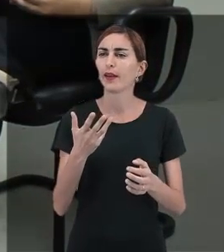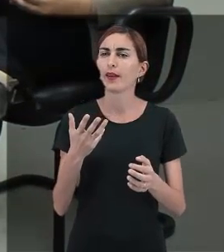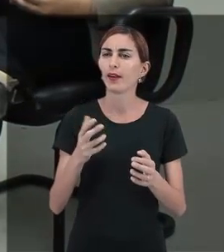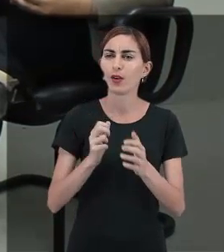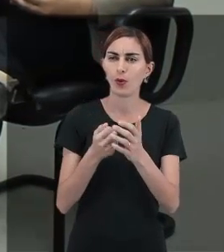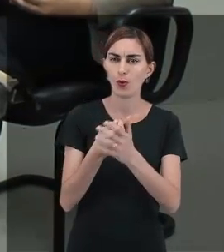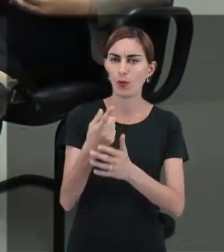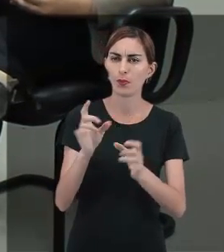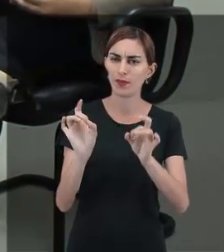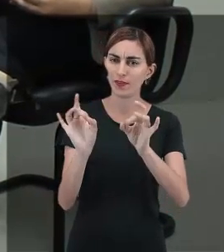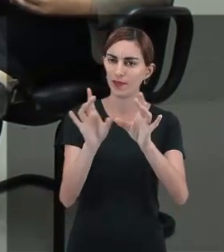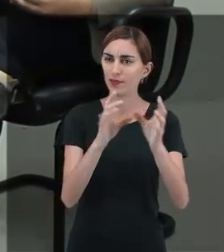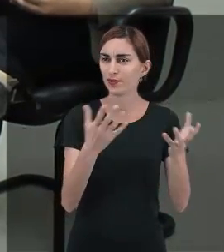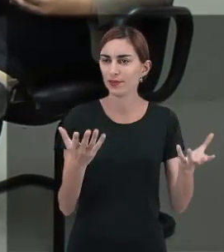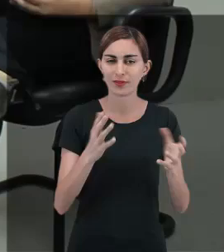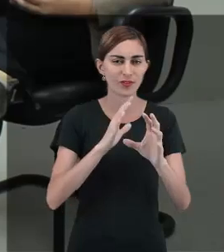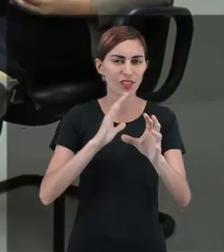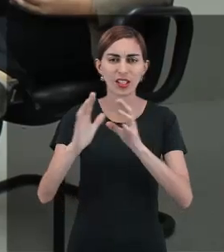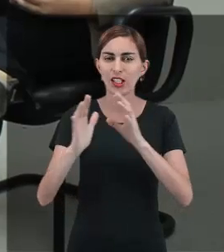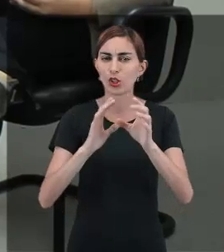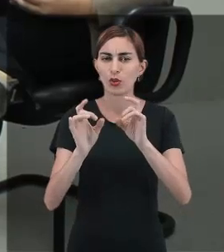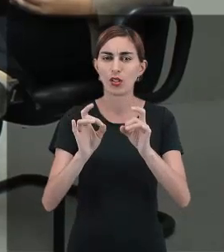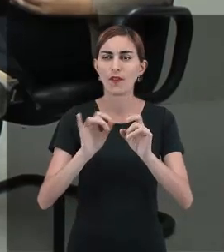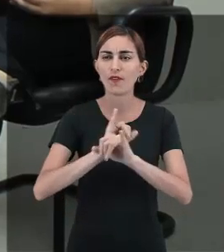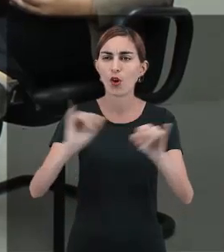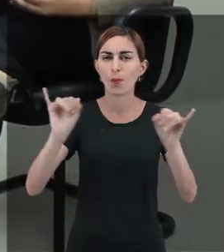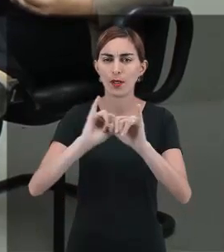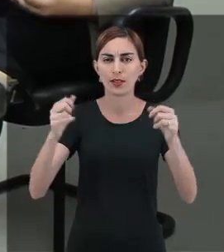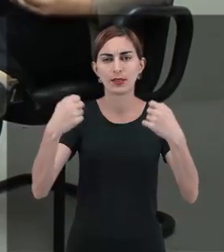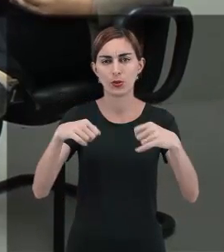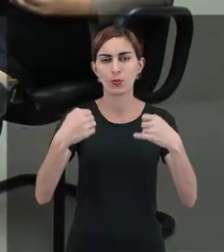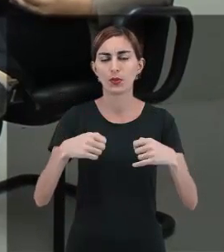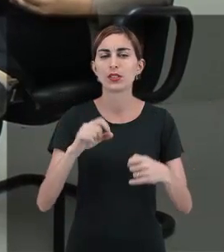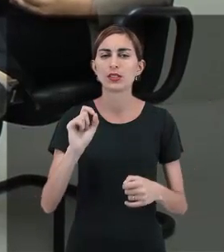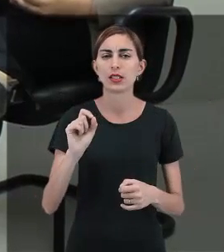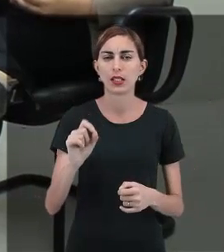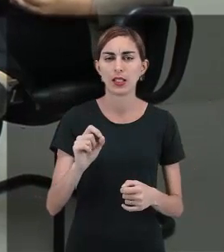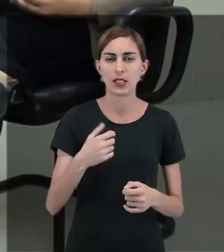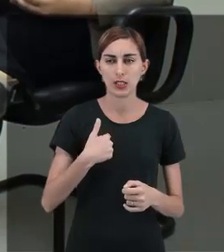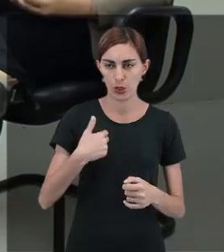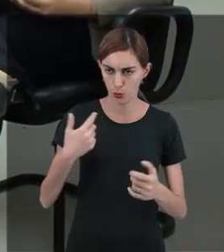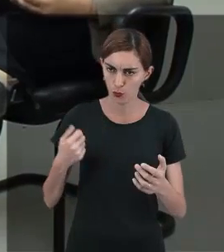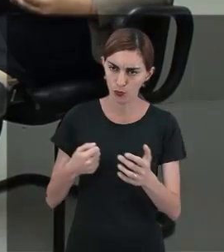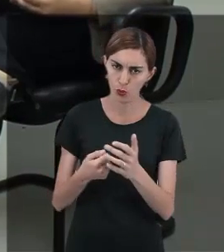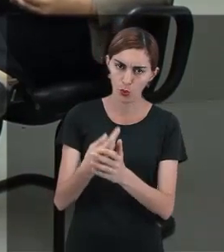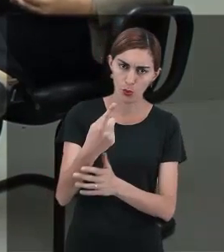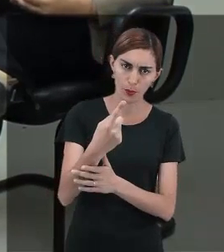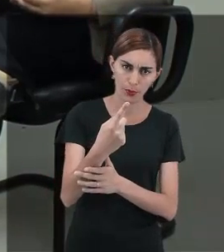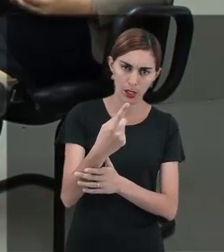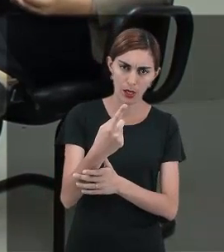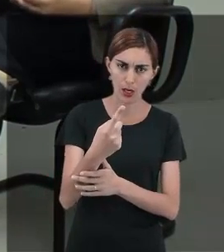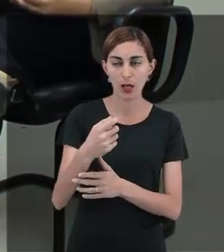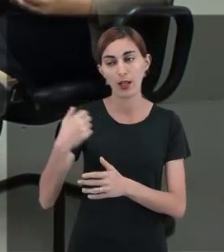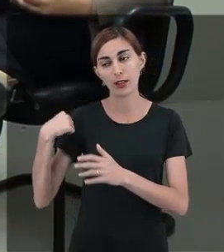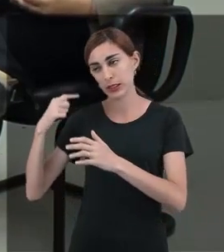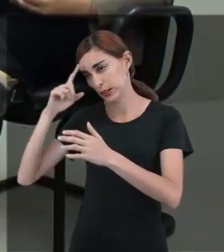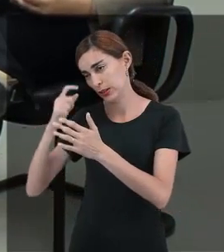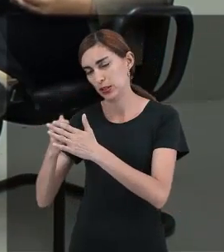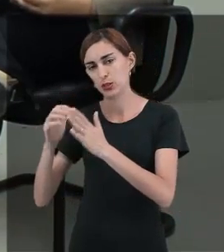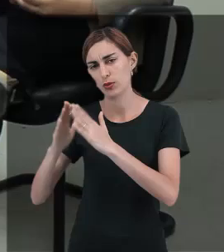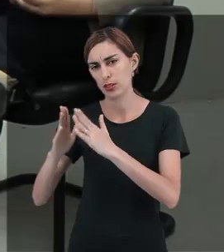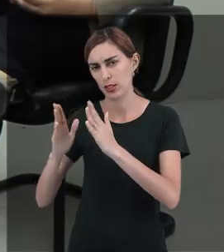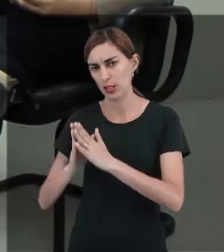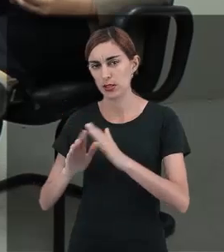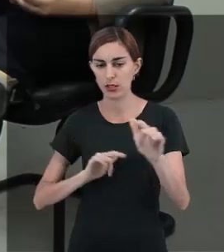comunicação, a informação tem que ser passada para quem? Para quem é o decisor naquele momento. Então, se vai comprar ou não vai comprar, já está decidido em casa. O que ela